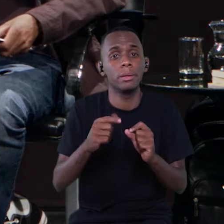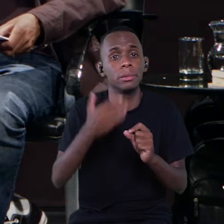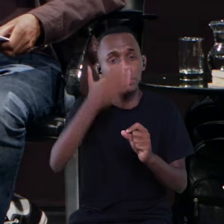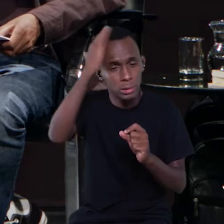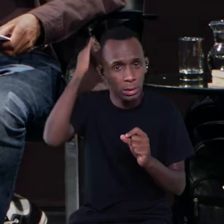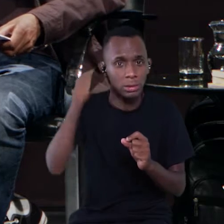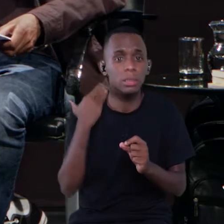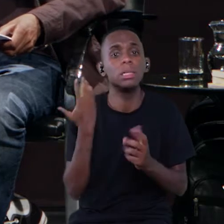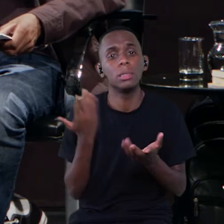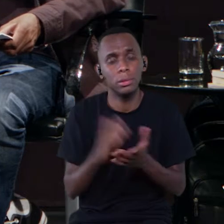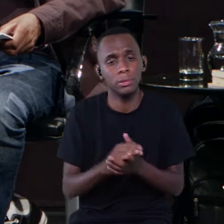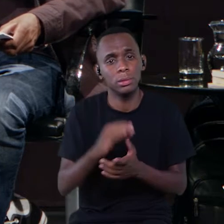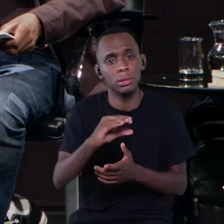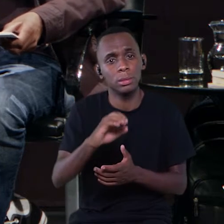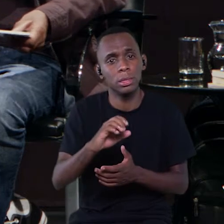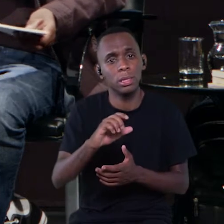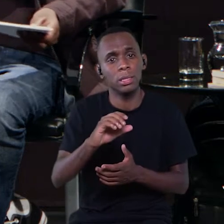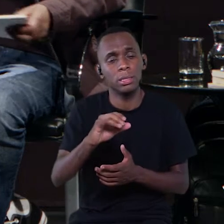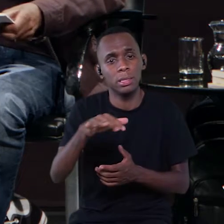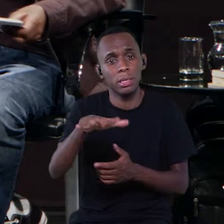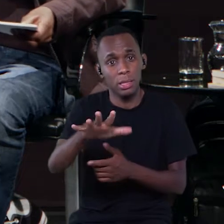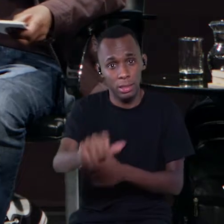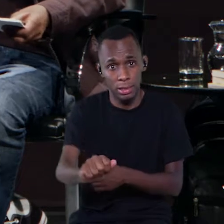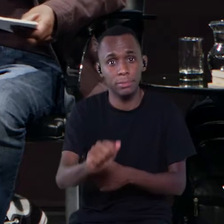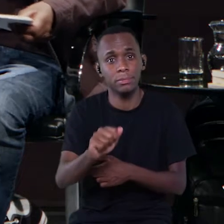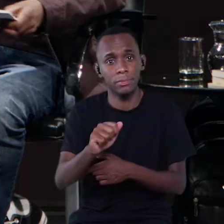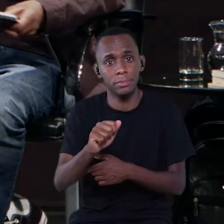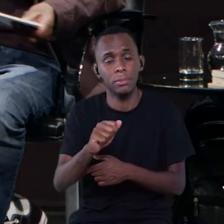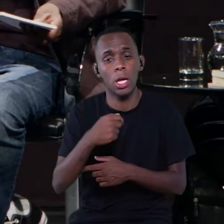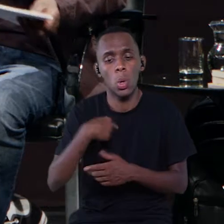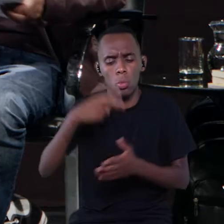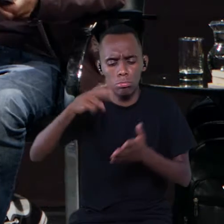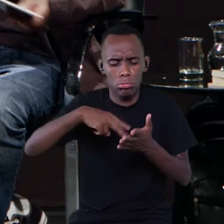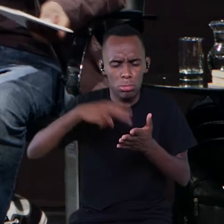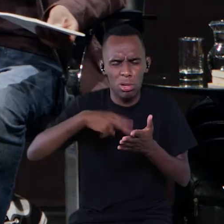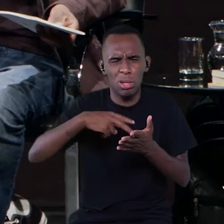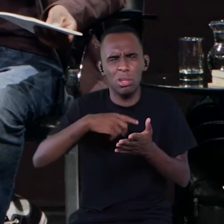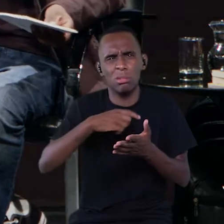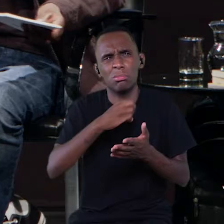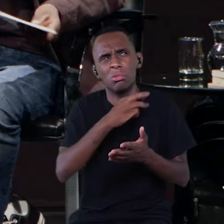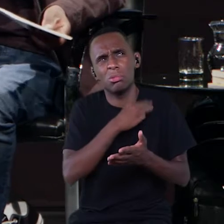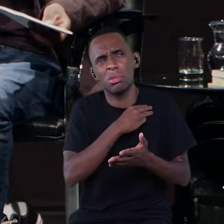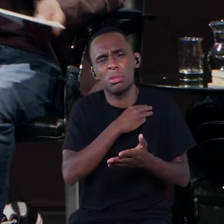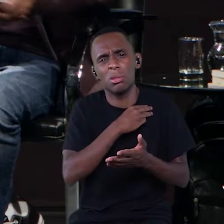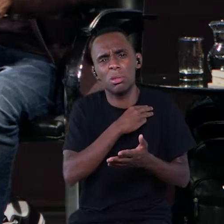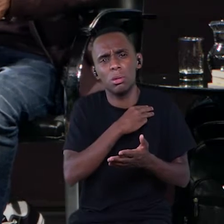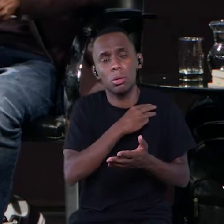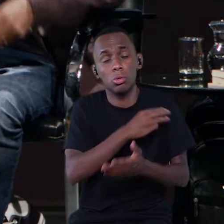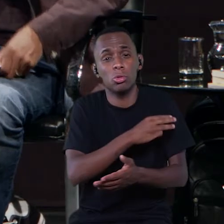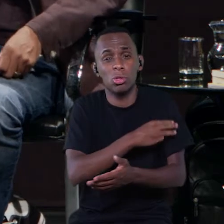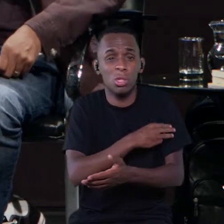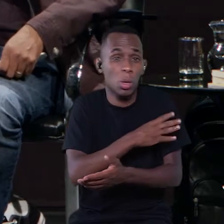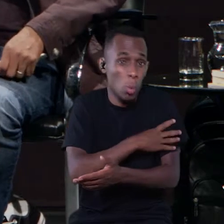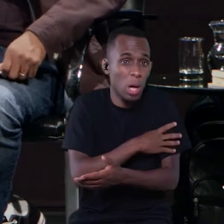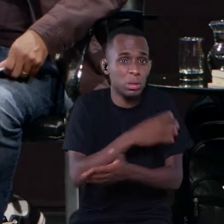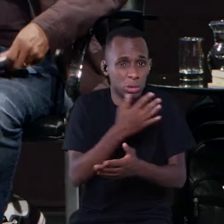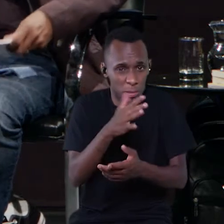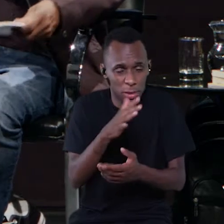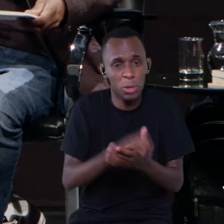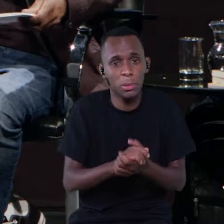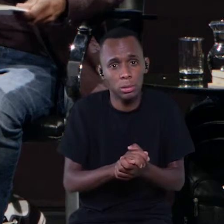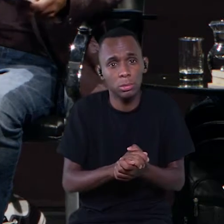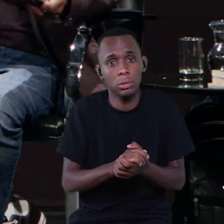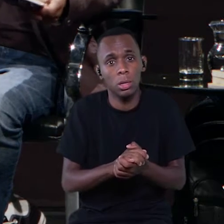Meirelles. Cecília Meirelles foi aquela autora que eu li quando estava aí no 3º ou 4º ano, né, no Fundamental,